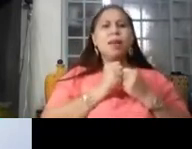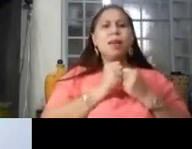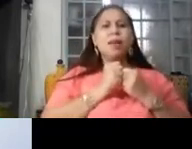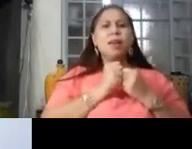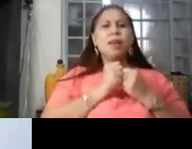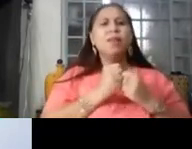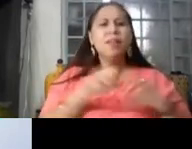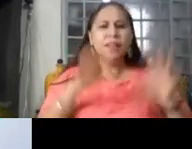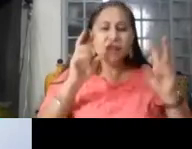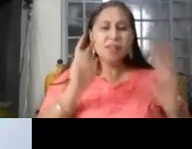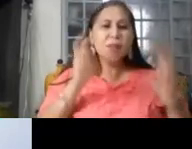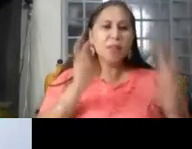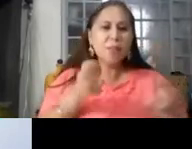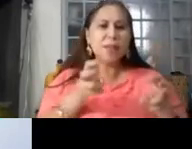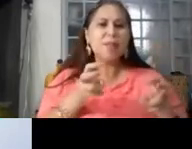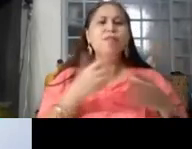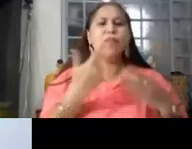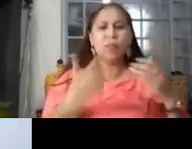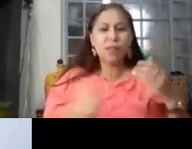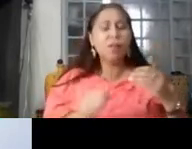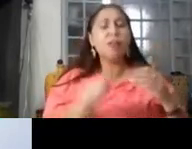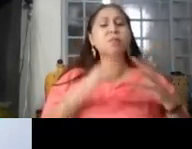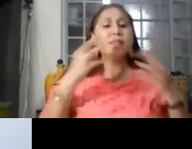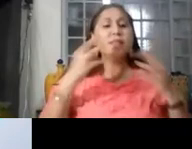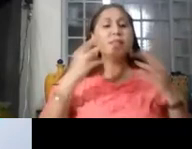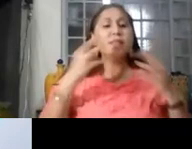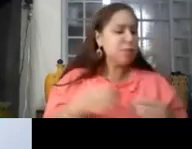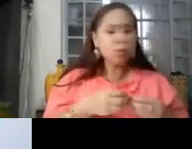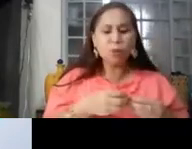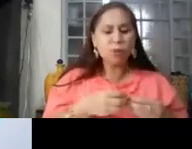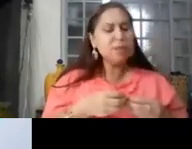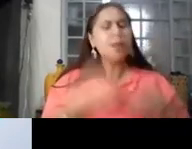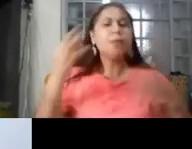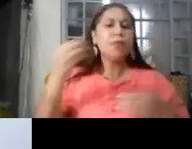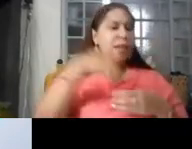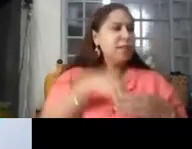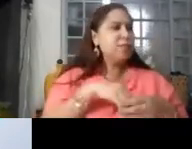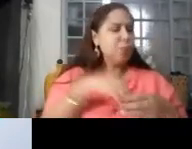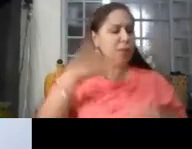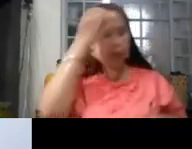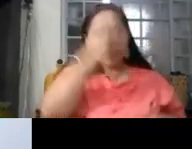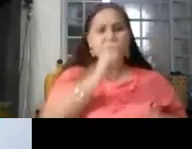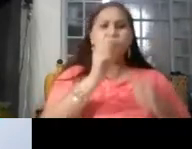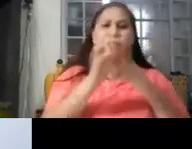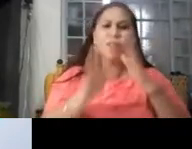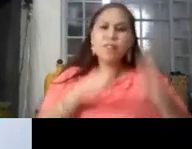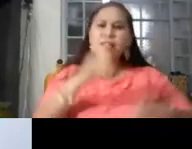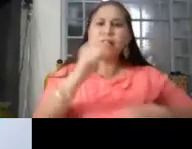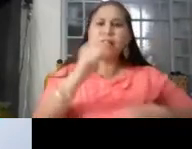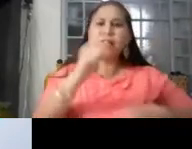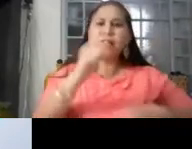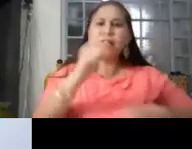apropriaram desse termo também, dessa figura de linguagem, mas que não são todas que eles compreendem se você